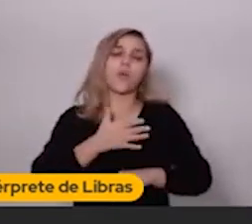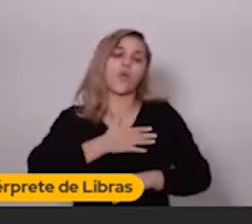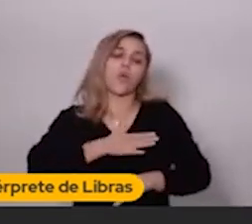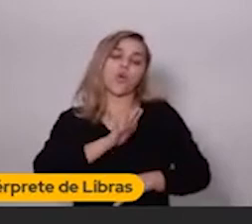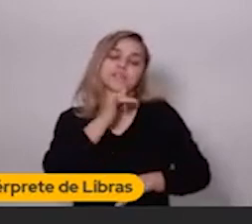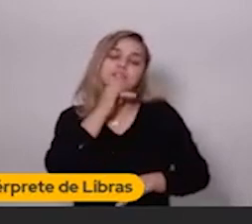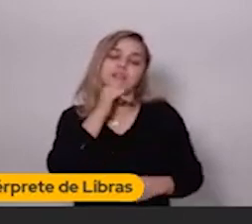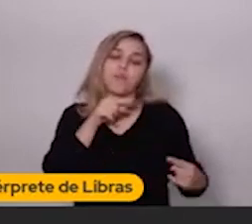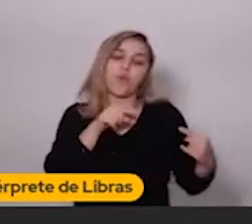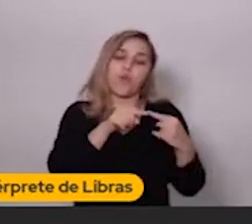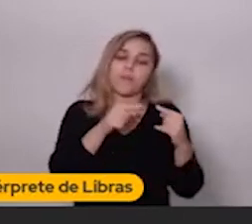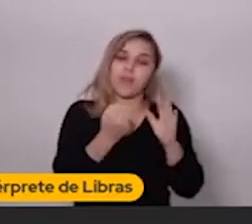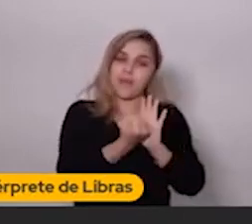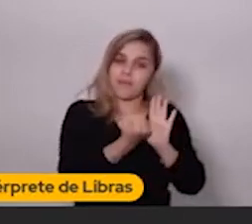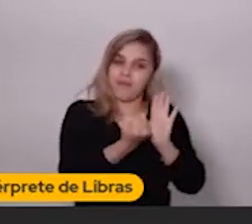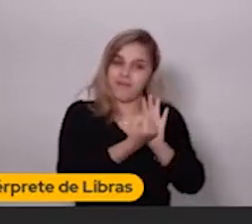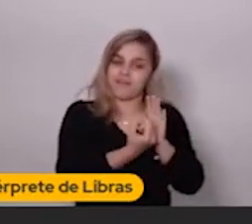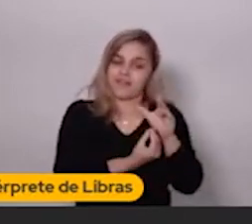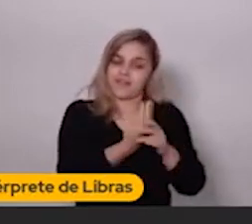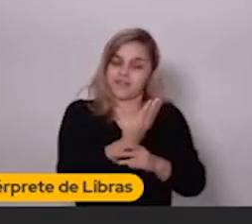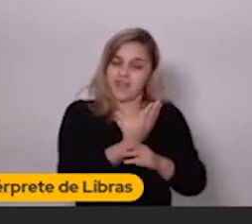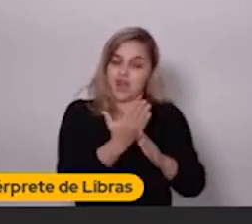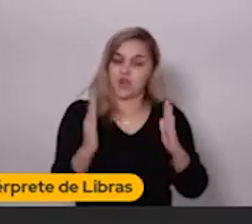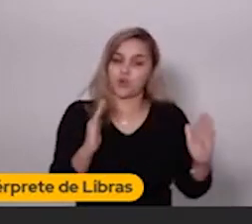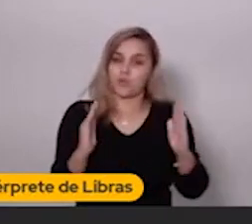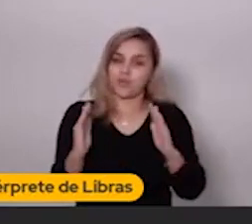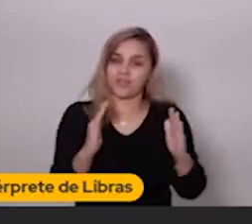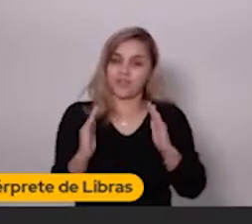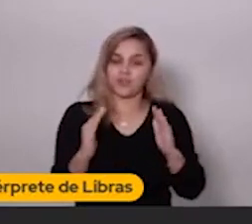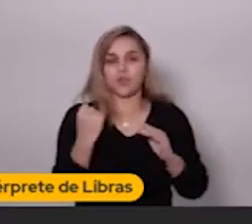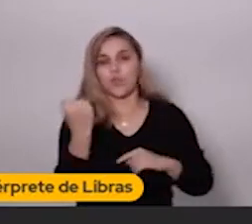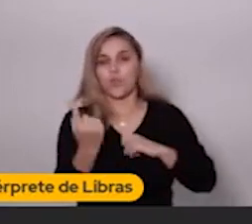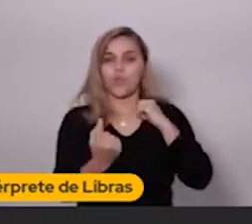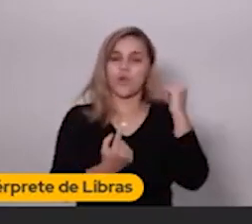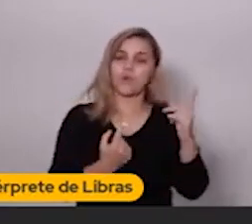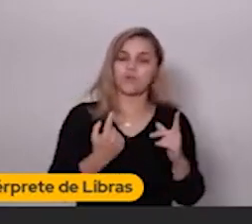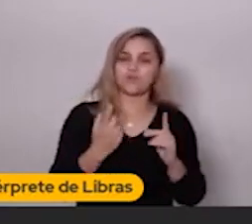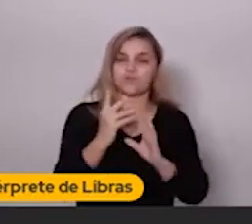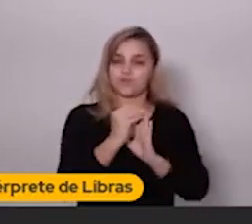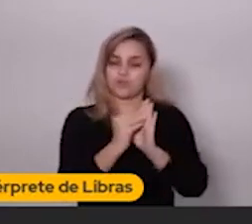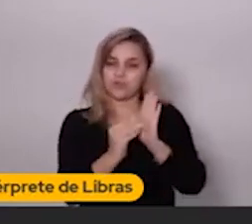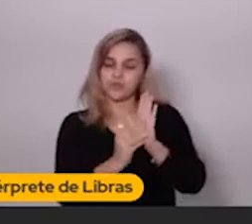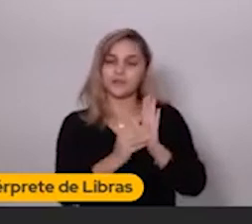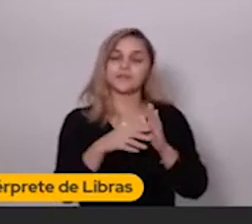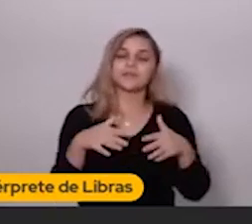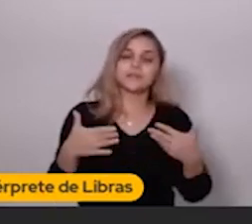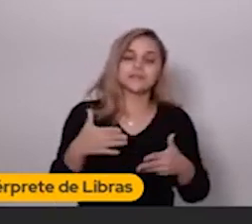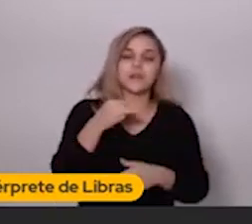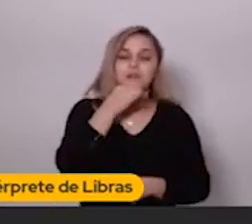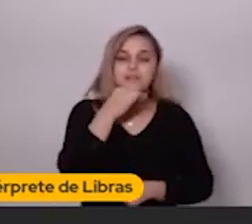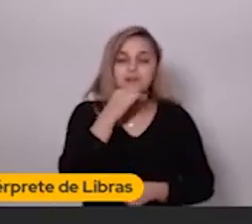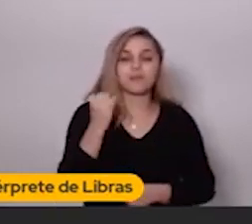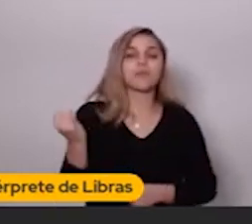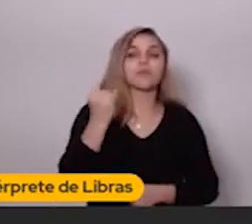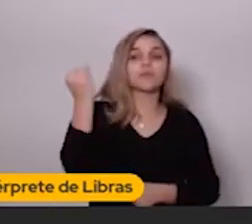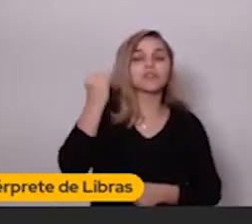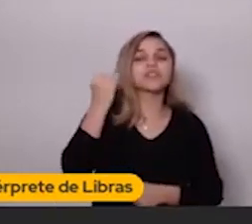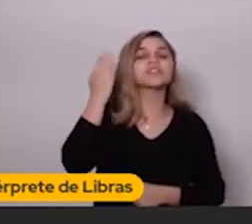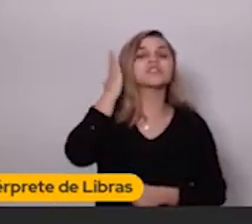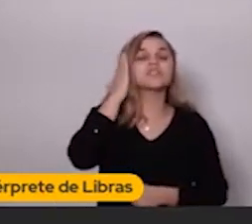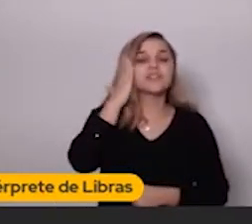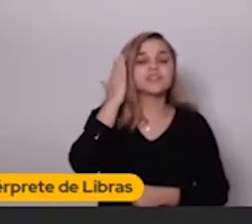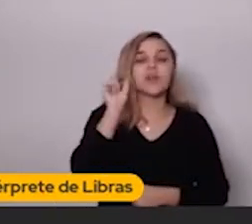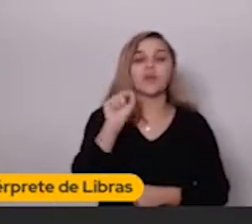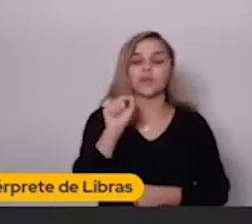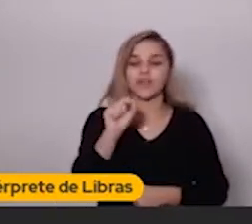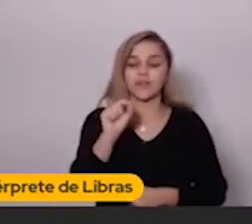marcas que eles construíram durante tanto tempo, com alguns tipos de conteúdo, né? Então, o que é importante aqui saber? Que quando o YouTube